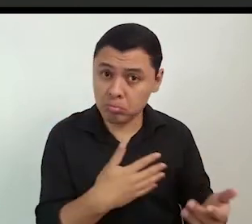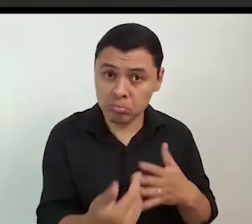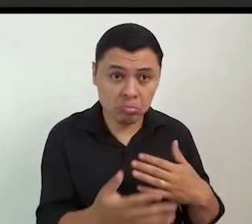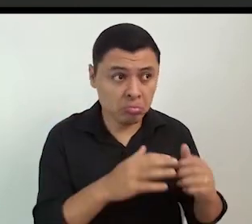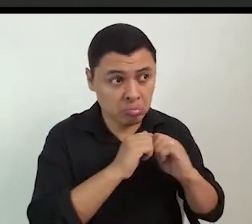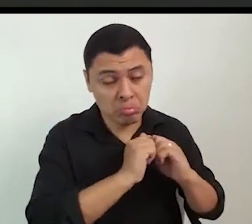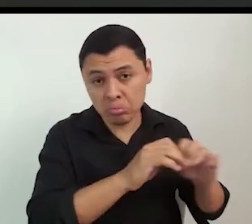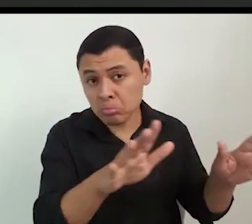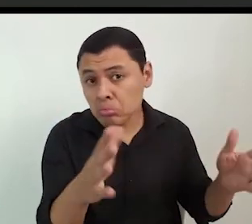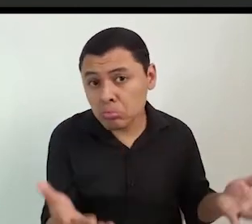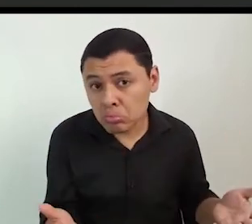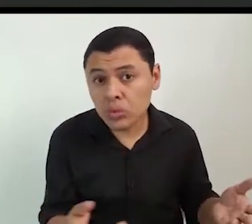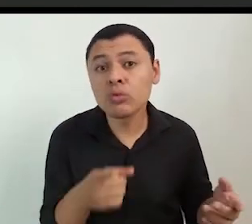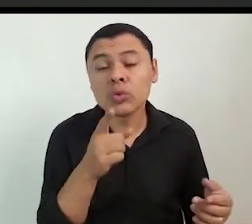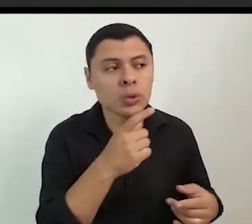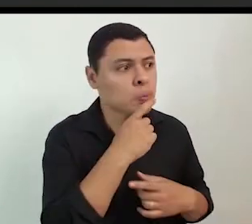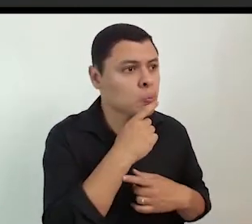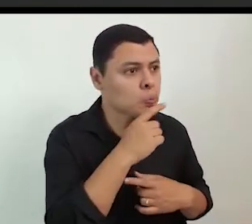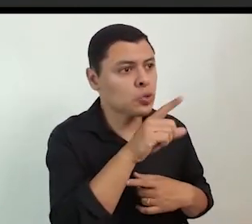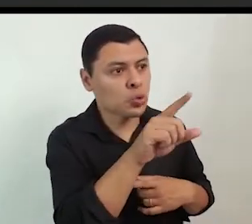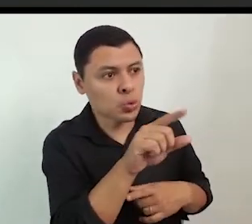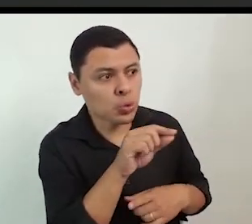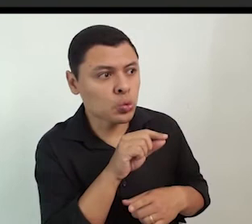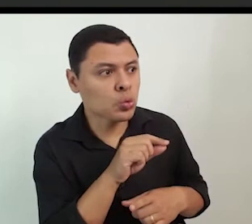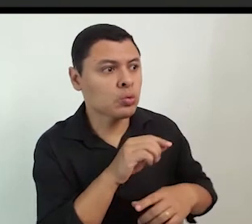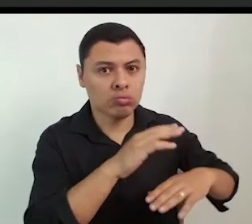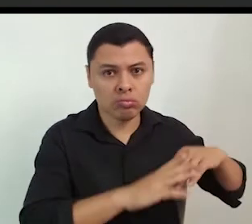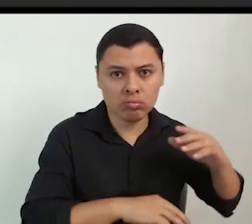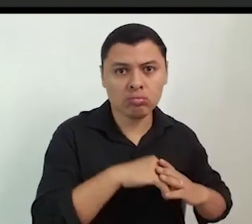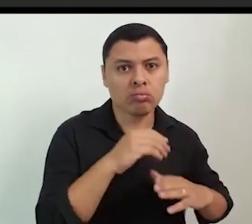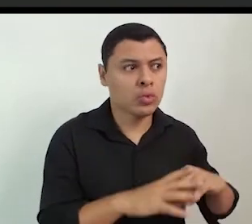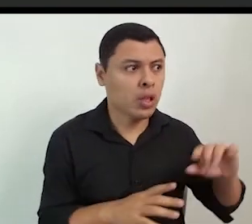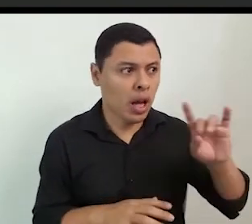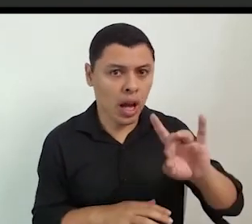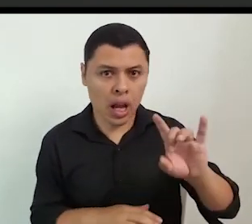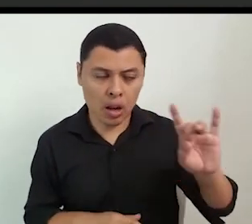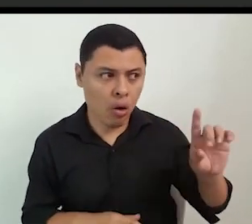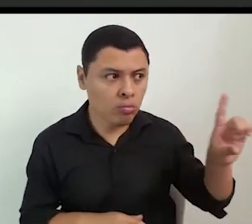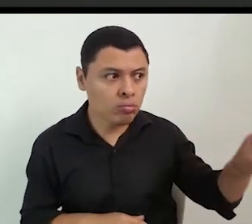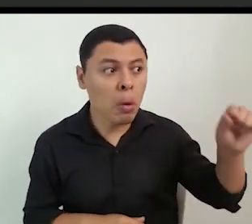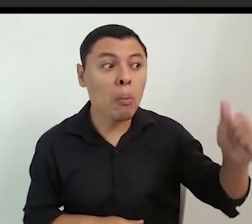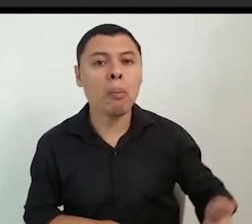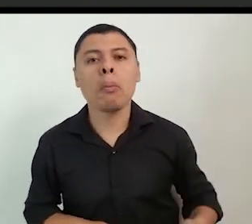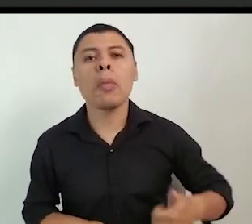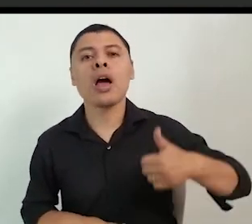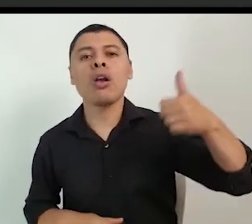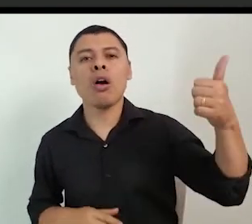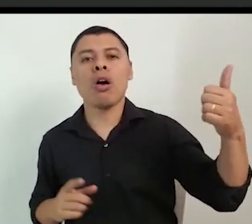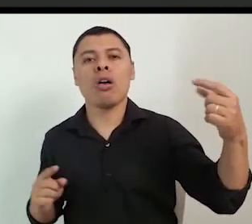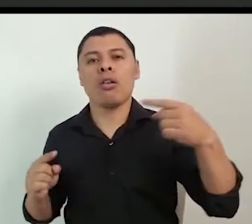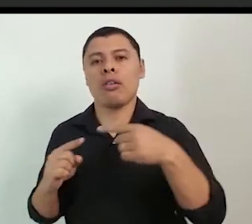quiser. Você vai escolher, dentro das capacidades e competências, aquele que melhor